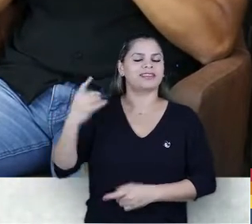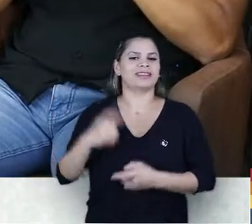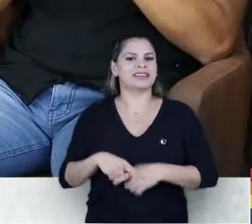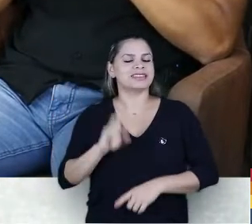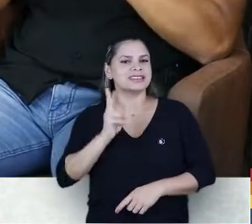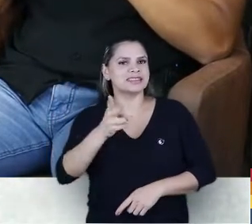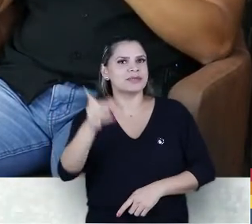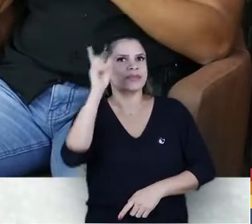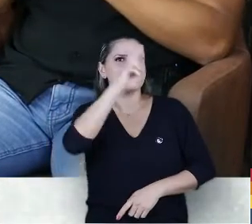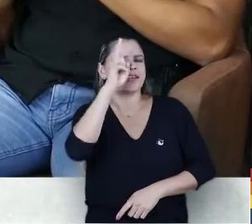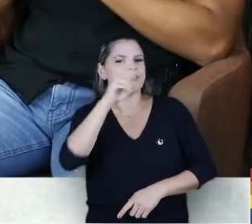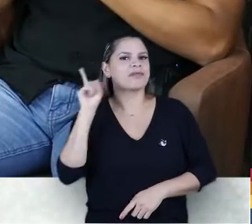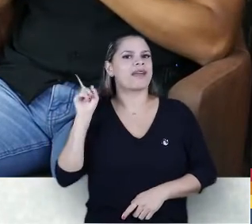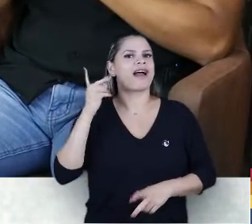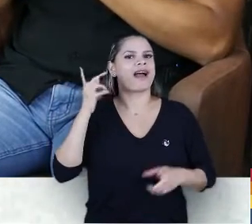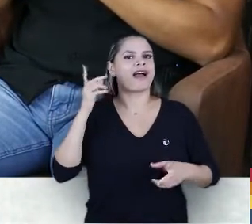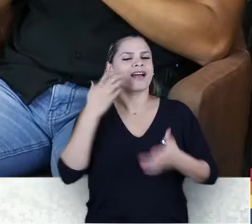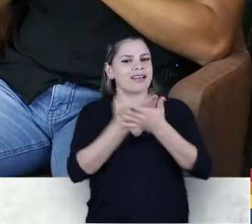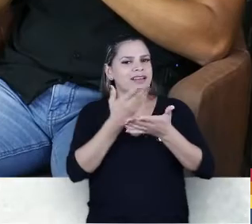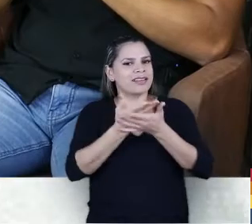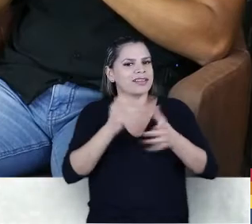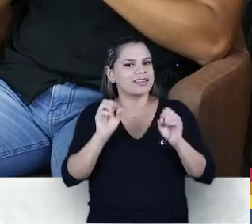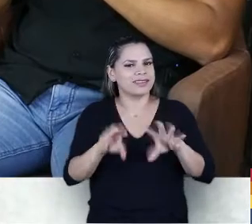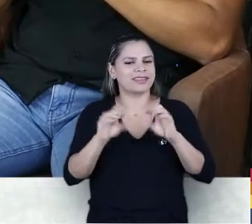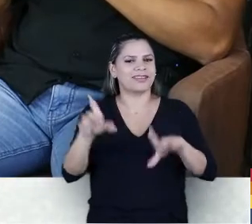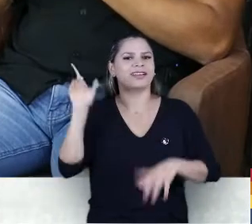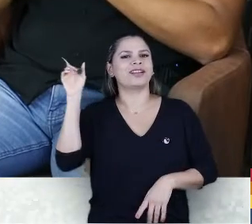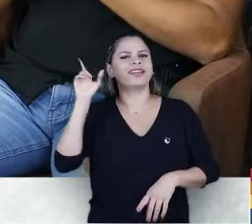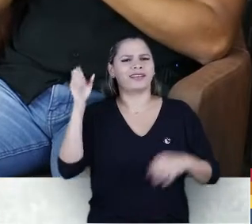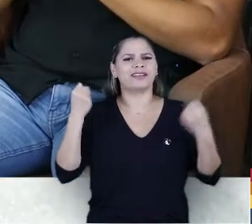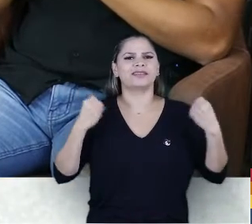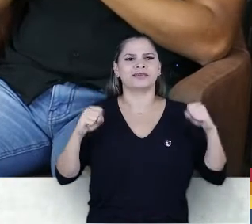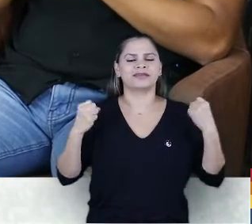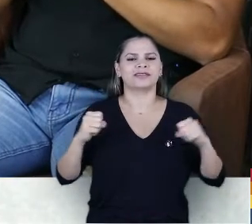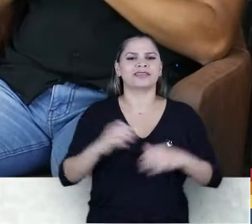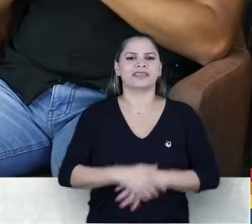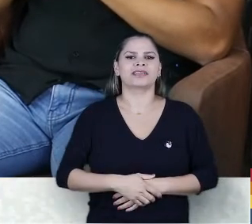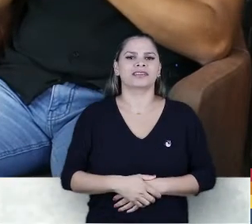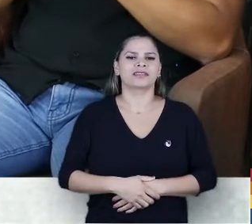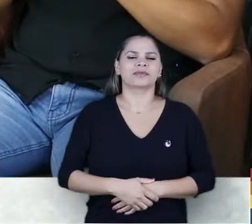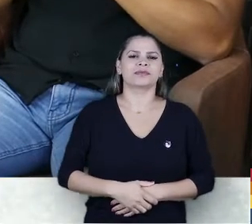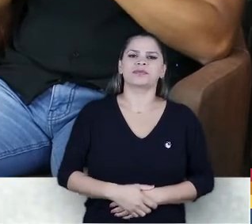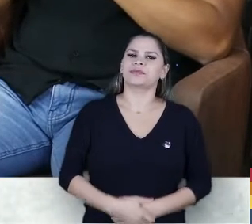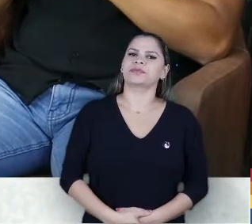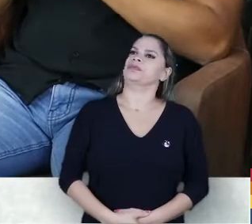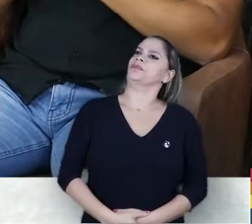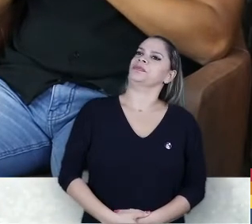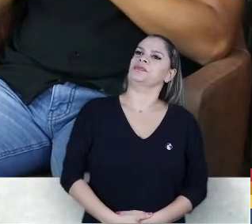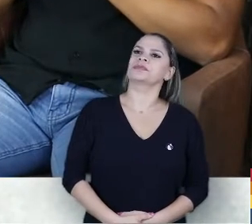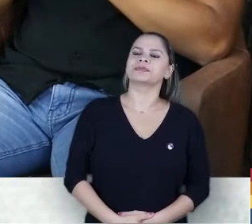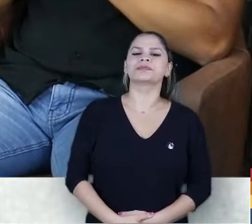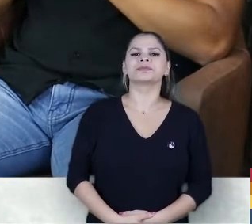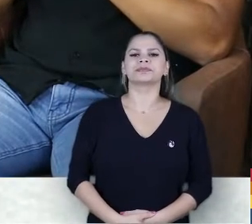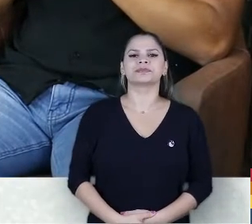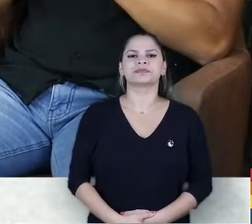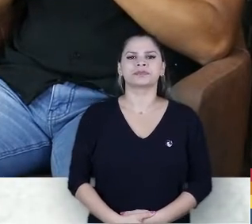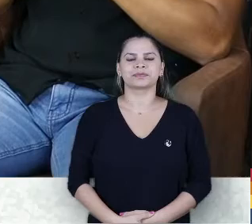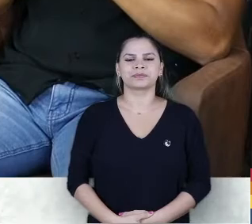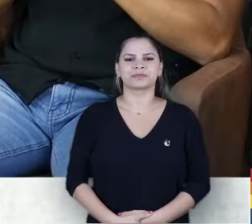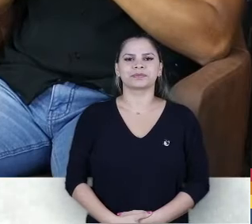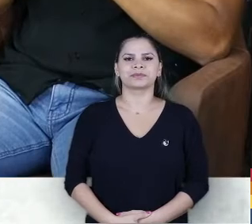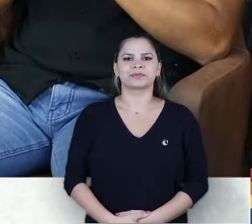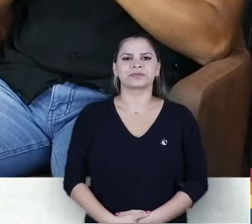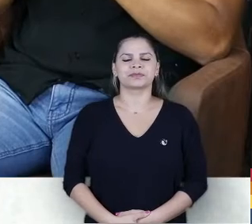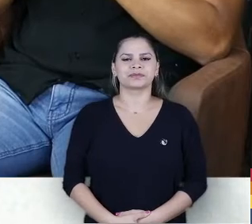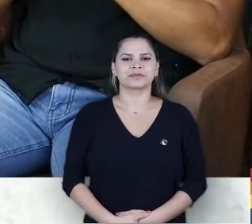de espanhol também para me ajudar nesse processo. Eu tenho certeza que toda vez que esse estudante ele for assistir um jogo de Real